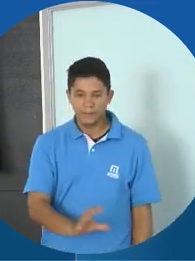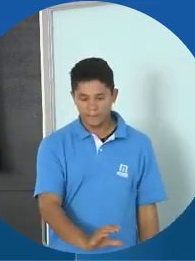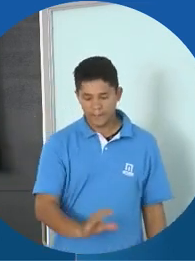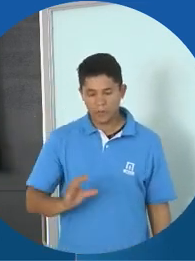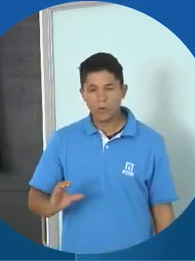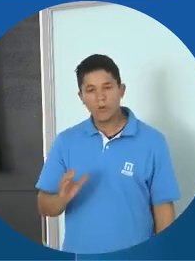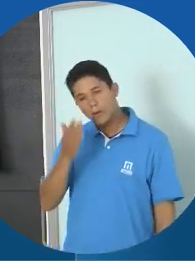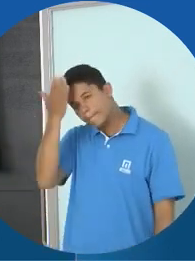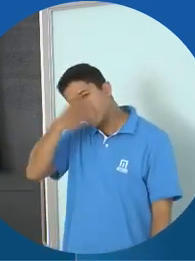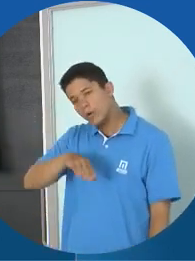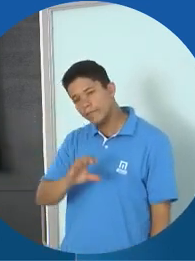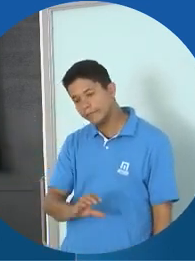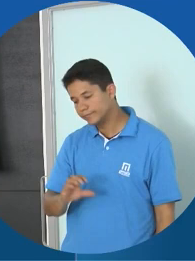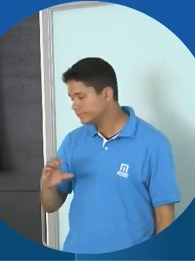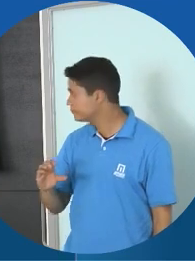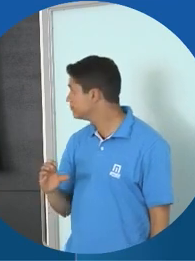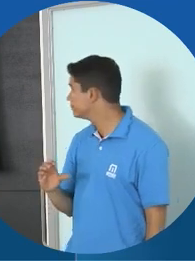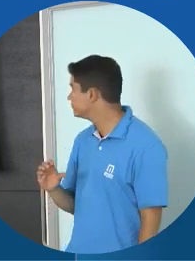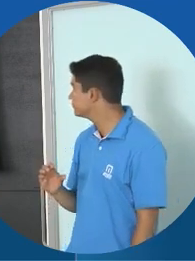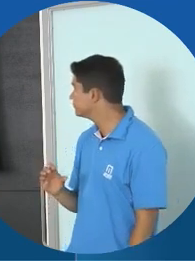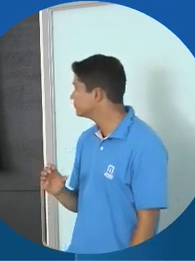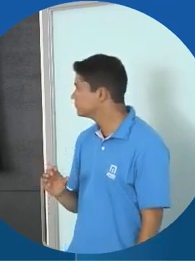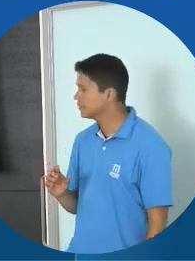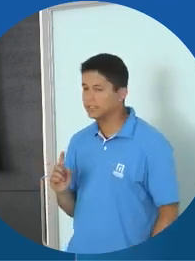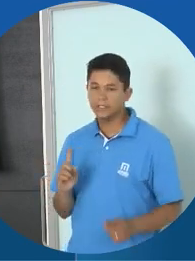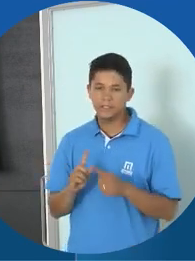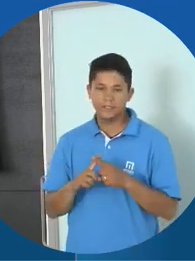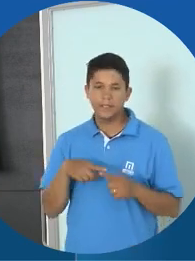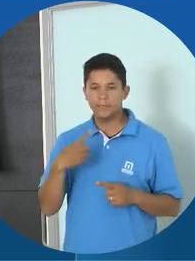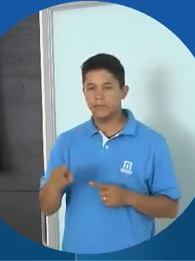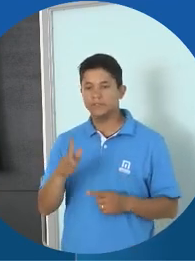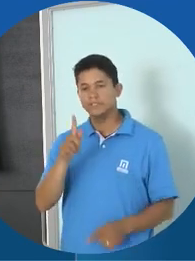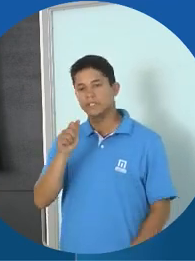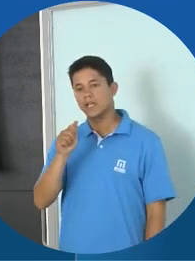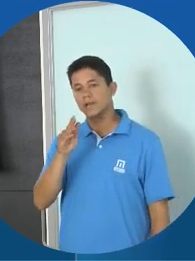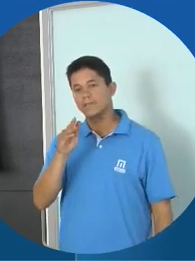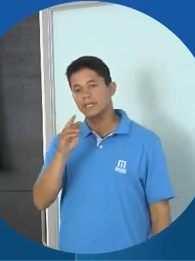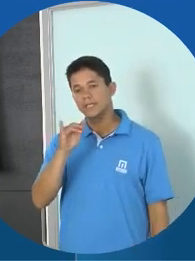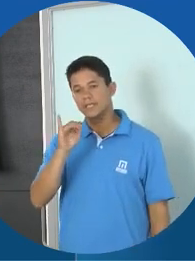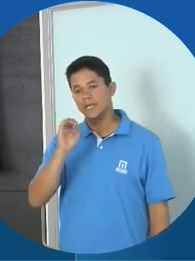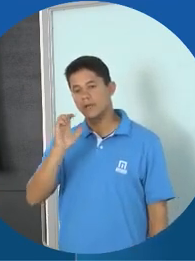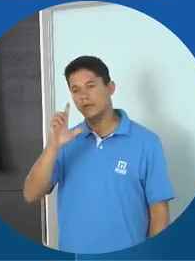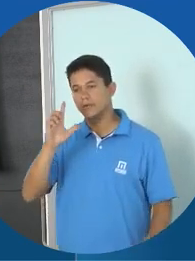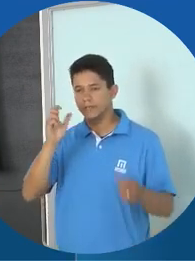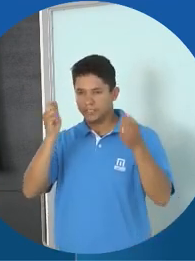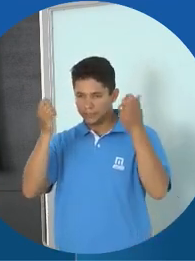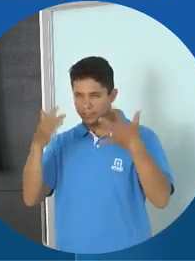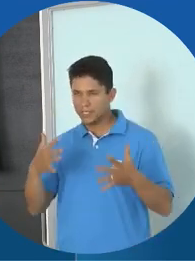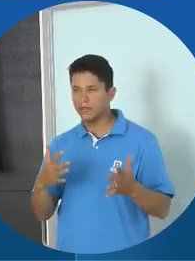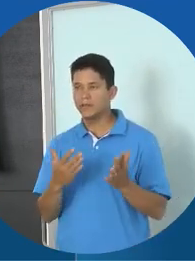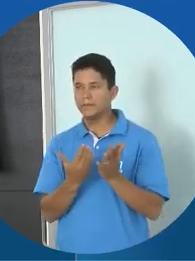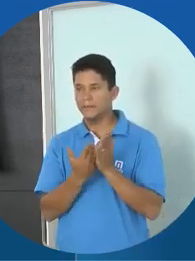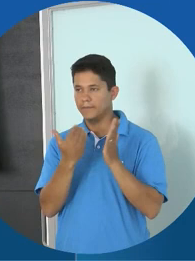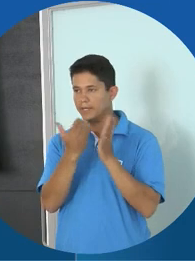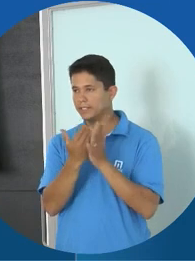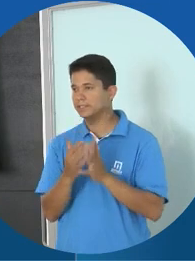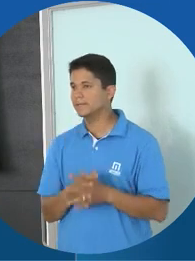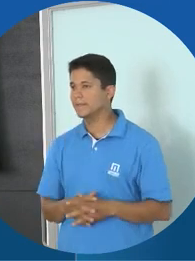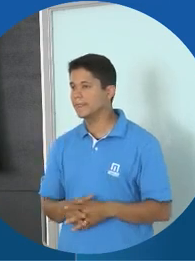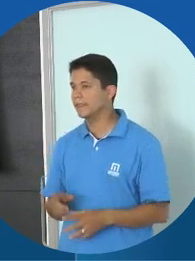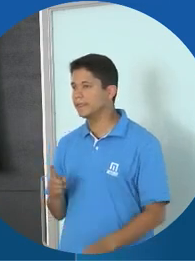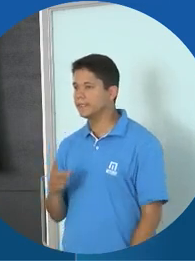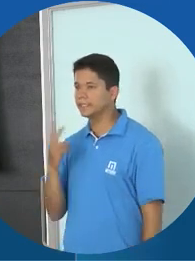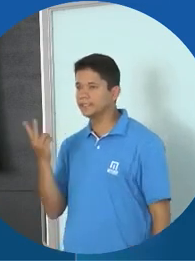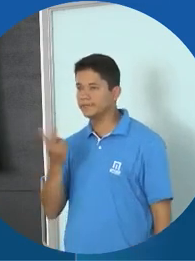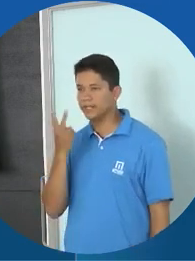uma obra que nós executamos aqui, o Gabriel vai detalhar um pouco mais sobre ela. Então, esses valores,